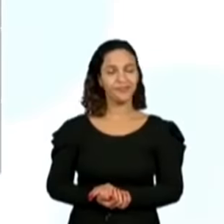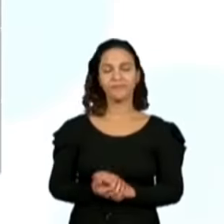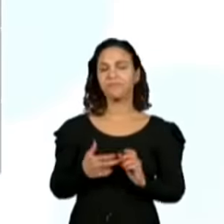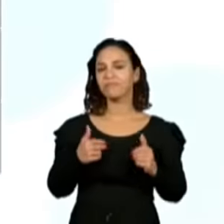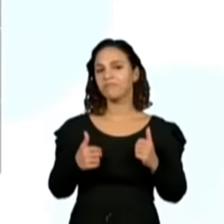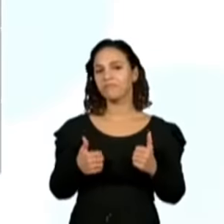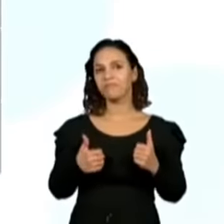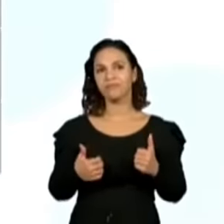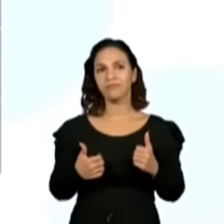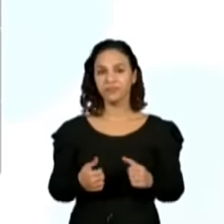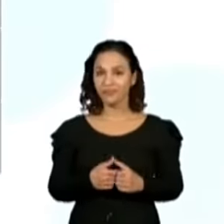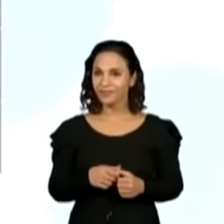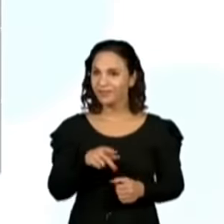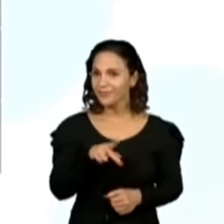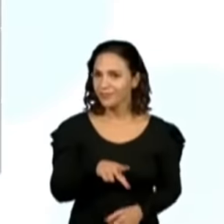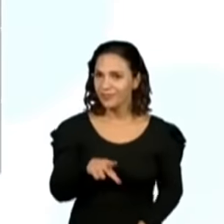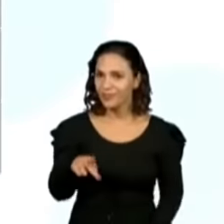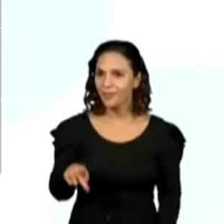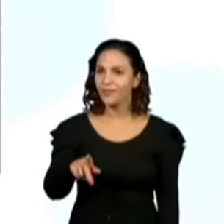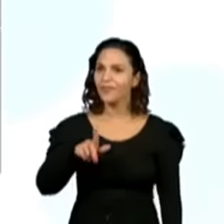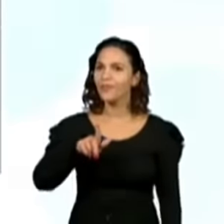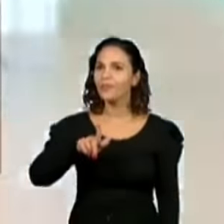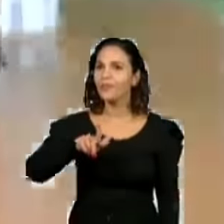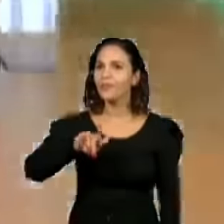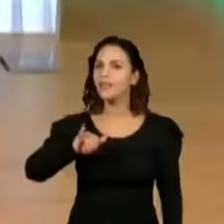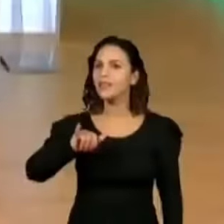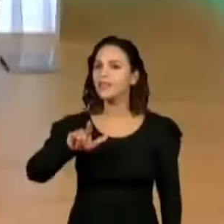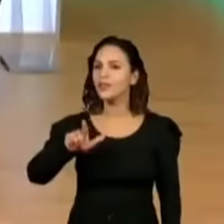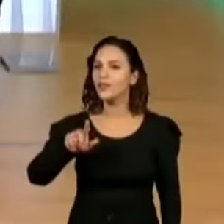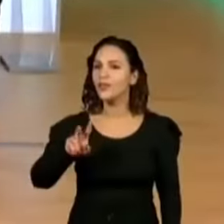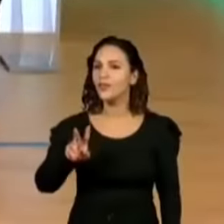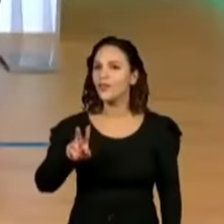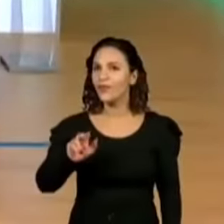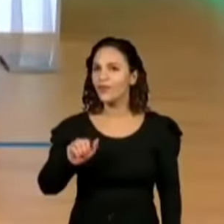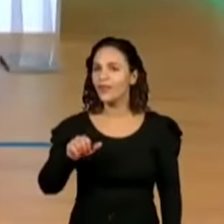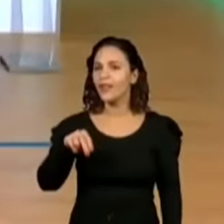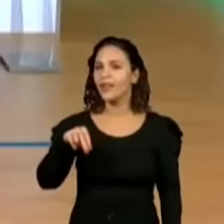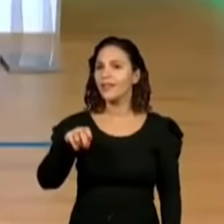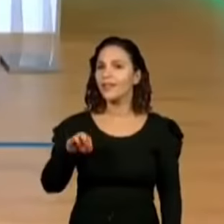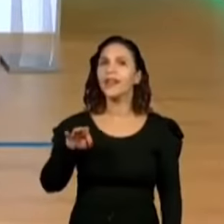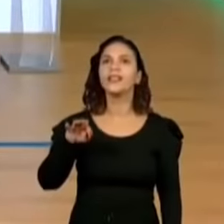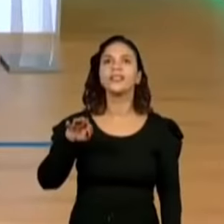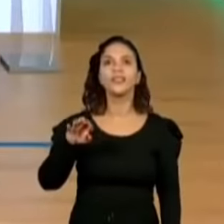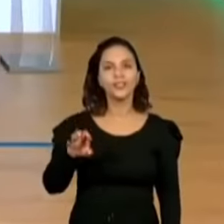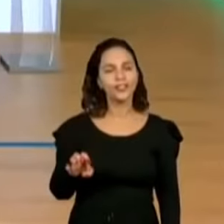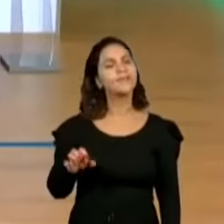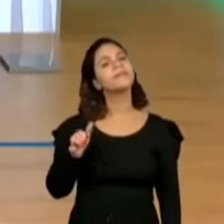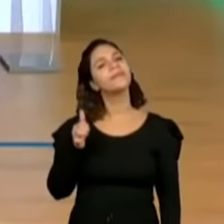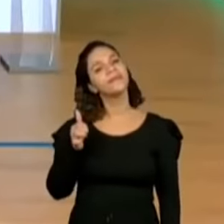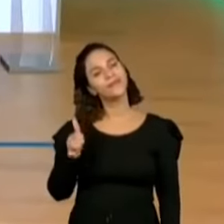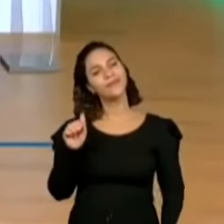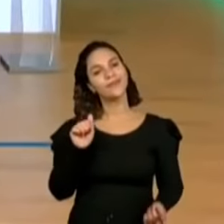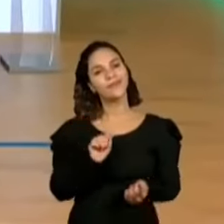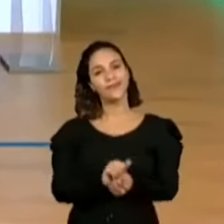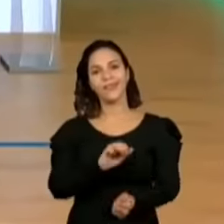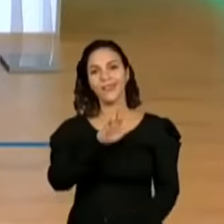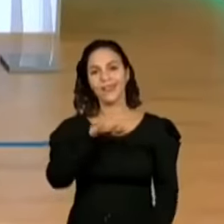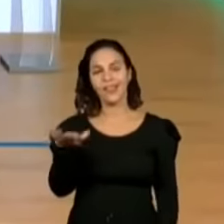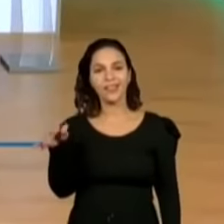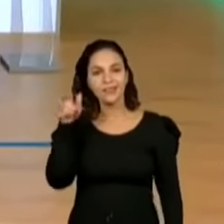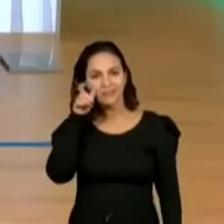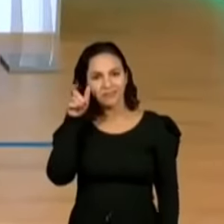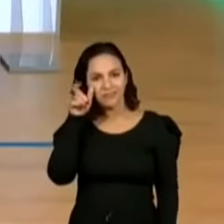Muito bem. Olha, a professora Gilvanete, lá da Escola Estadual, professora Emiko Fujimoto conosco, seus alunos aí